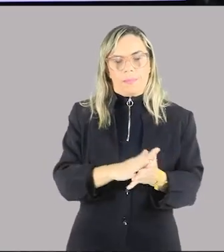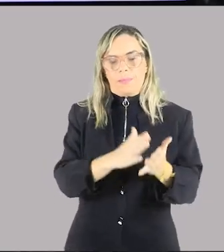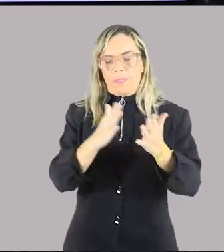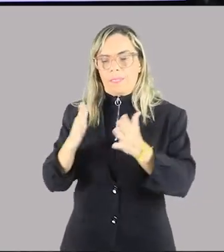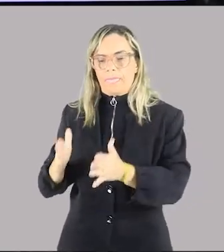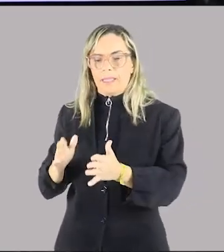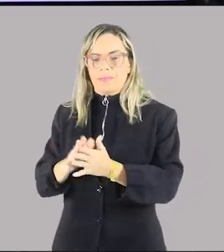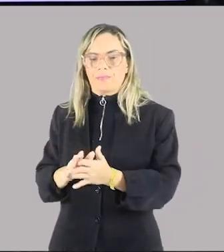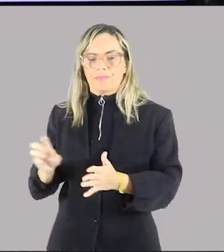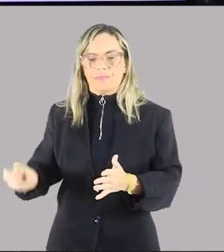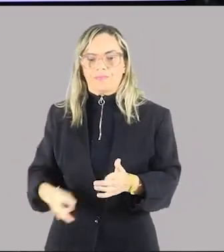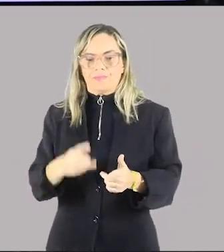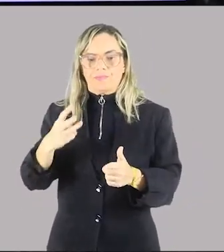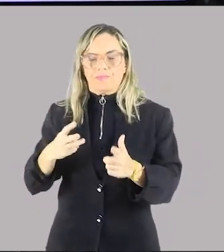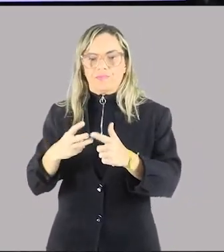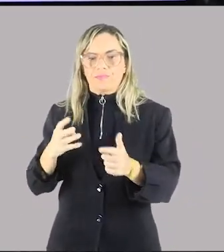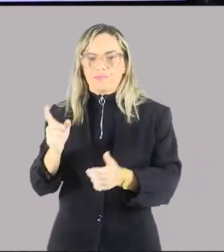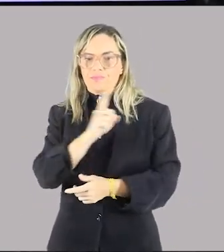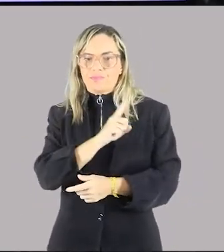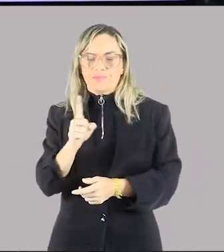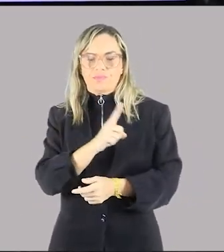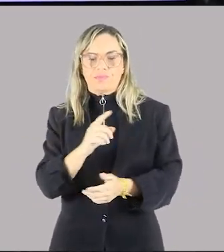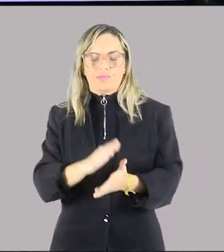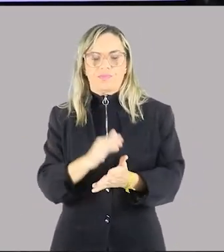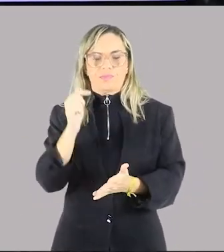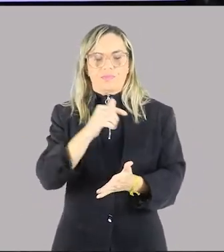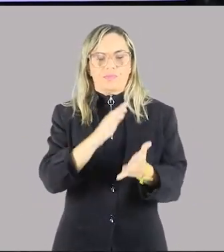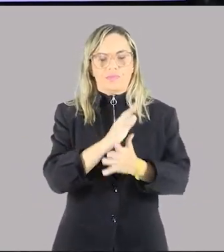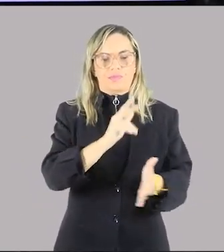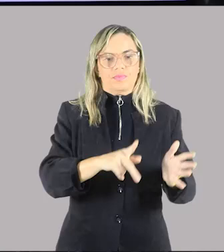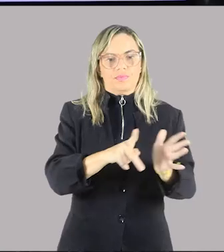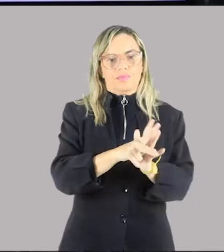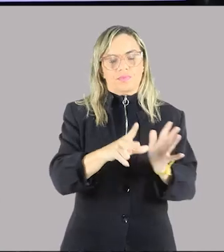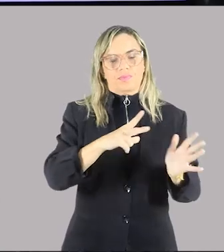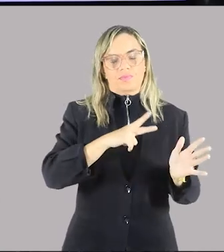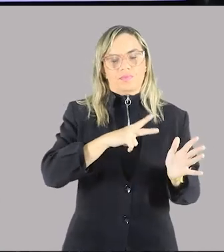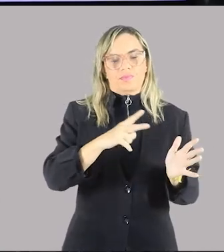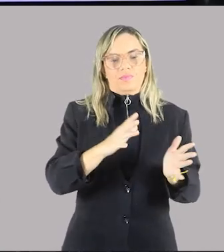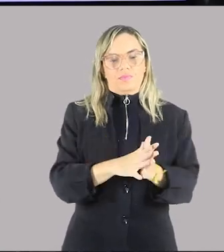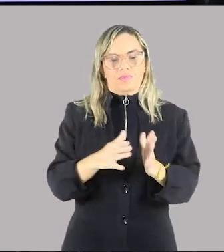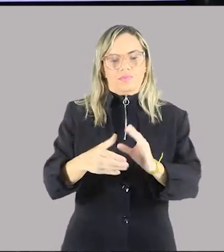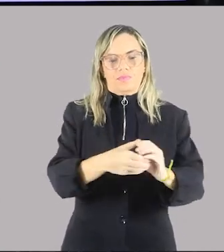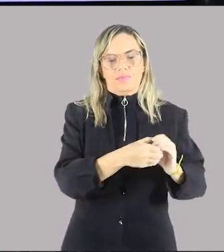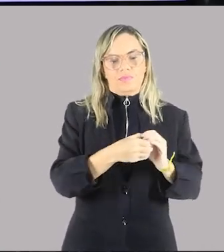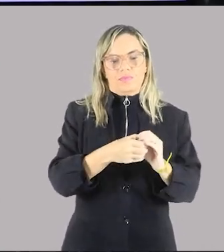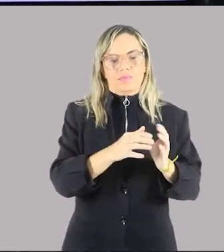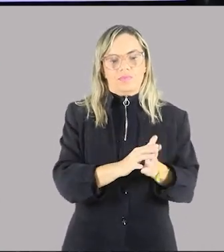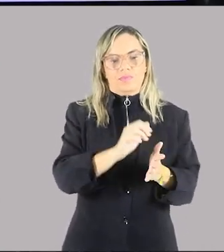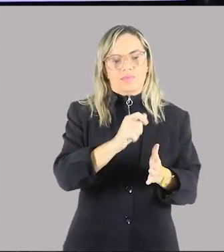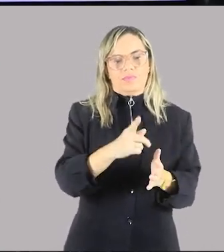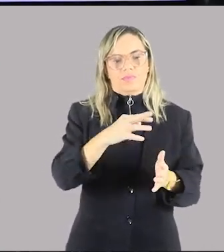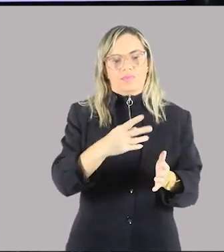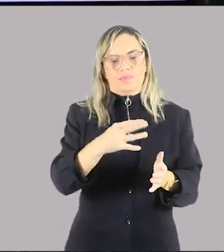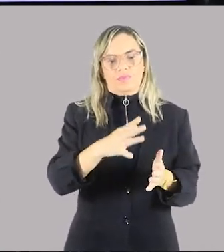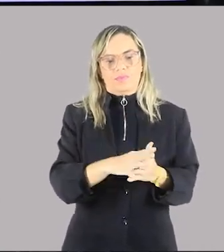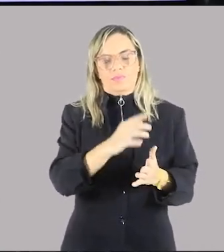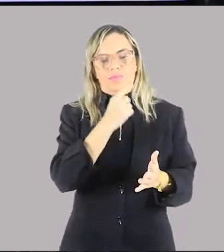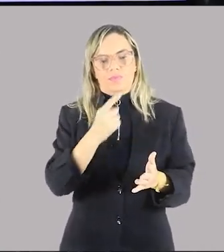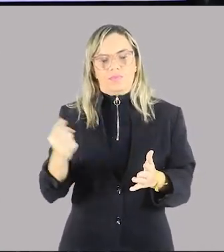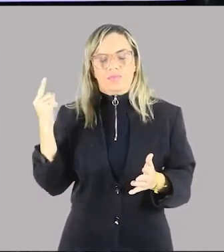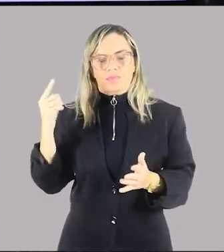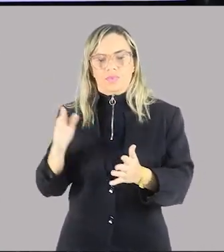estamos falando em particulares em colaboração e não estamos falando em agentes políticos. Servidores estatais são apenas